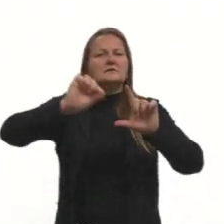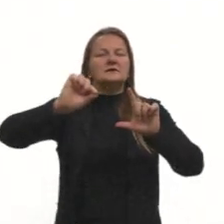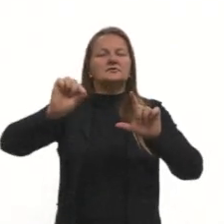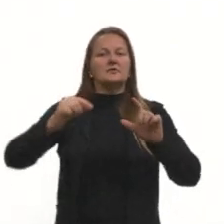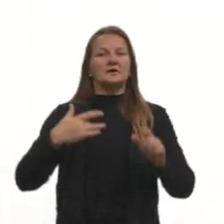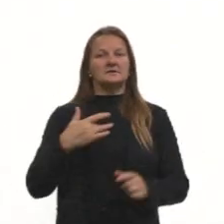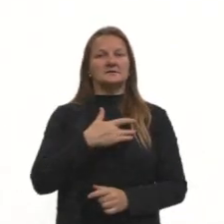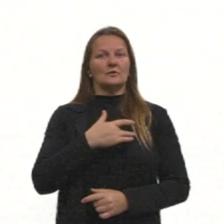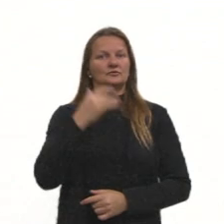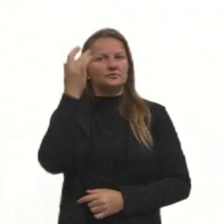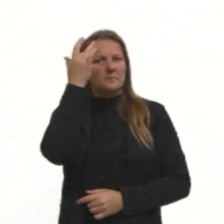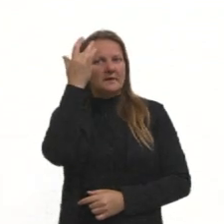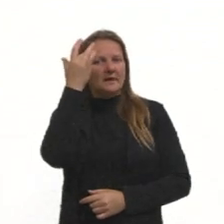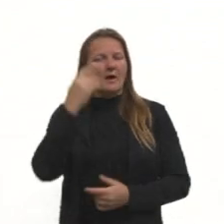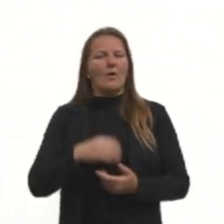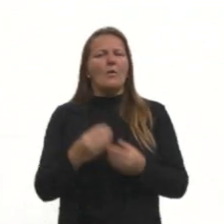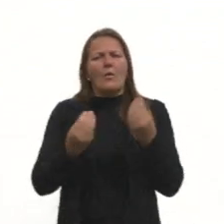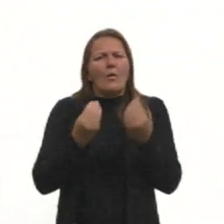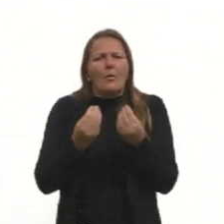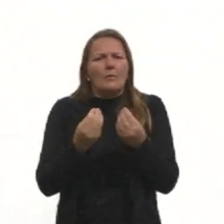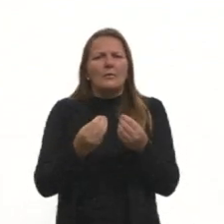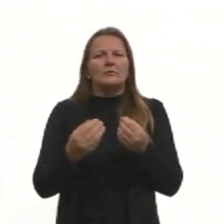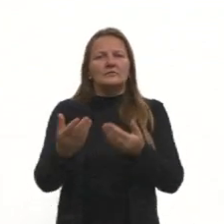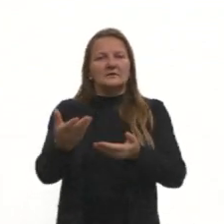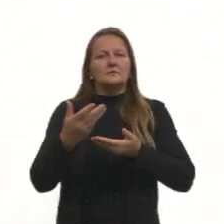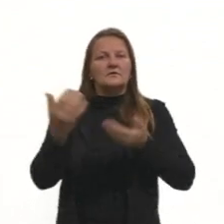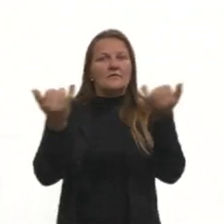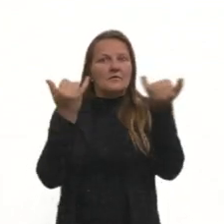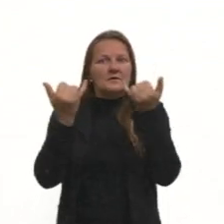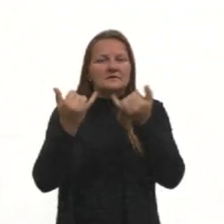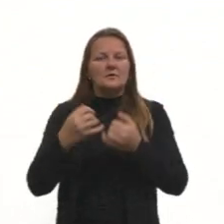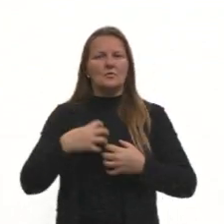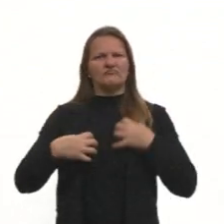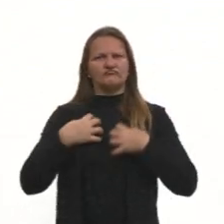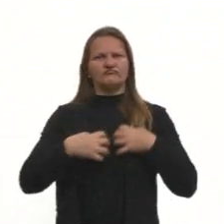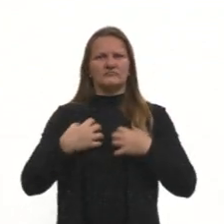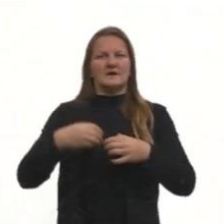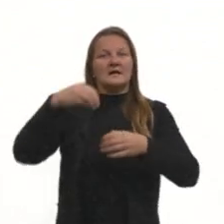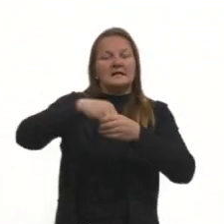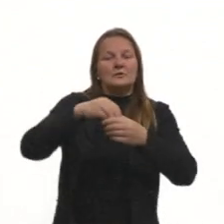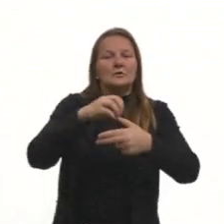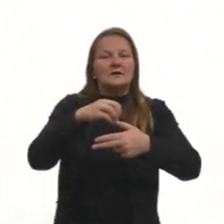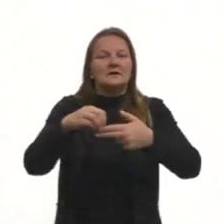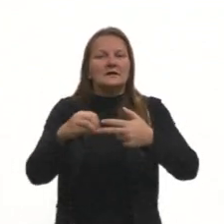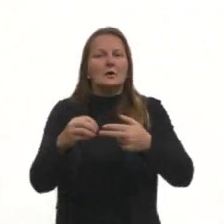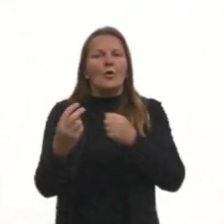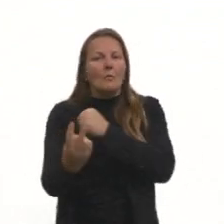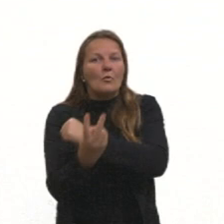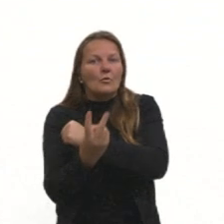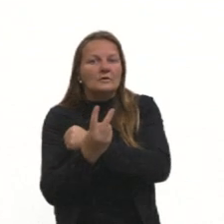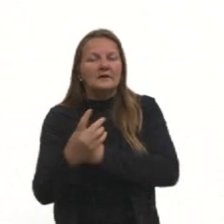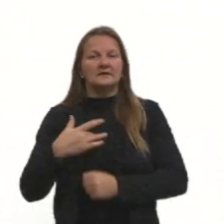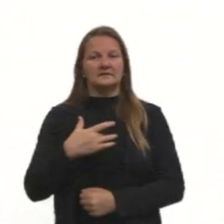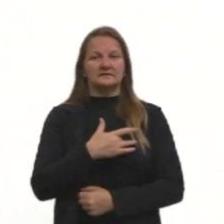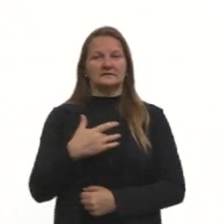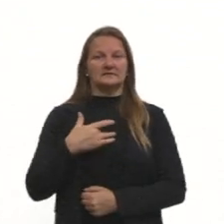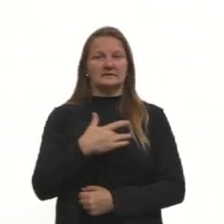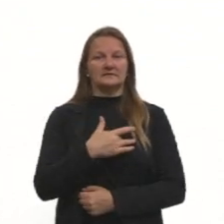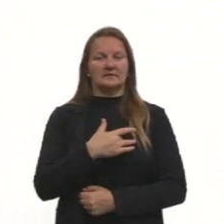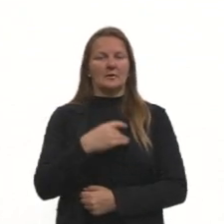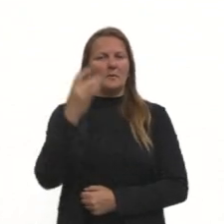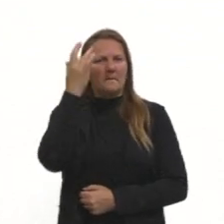Saúde Mental trazendo um pouquinho né ansiedade no ENEM como cuidar da nossa saúde